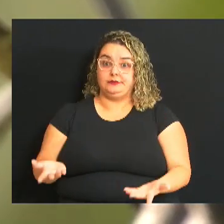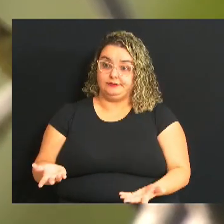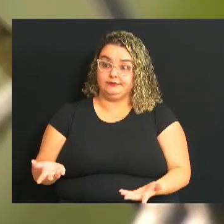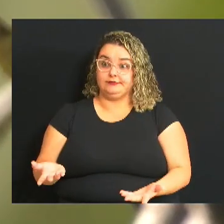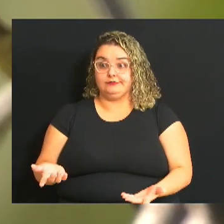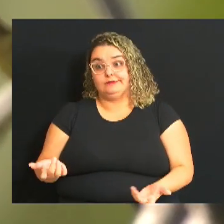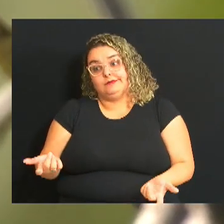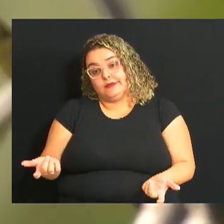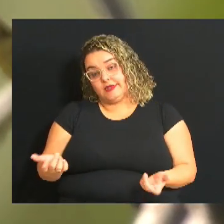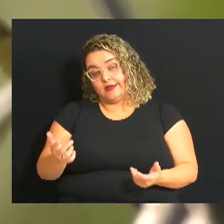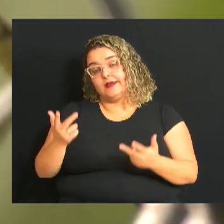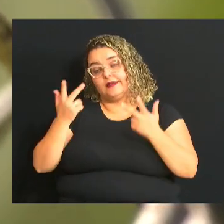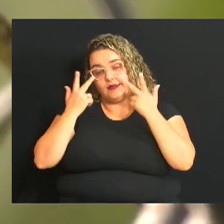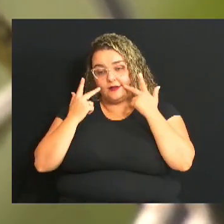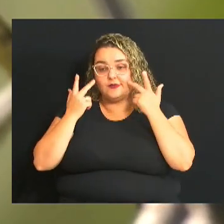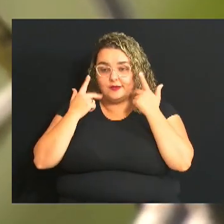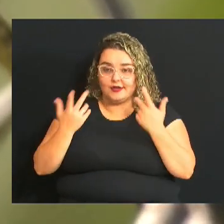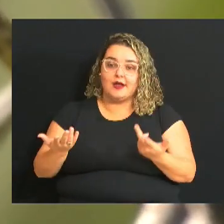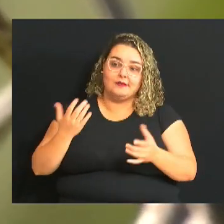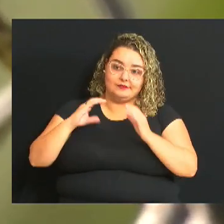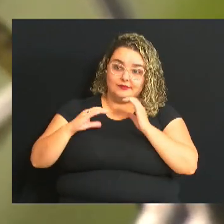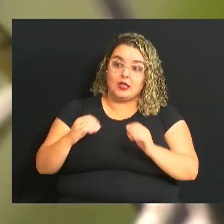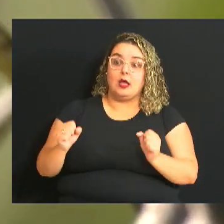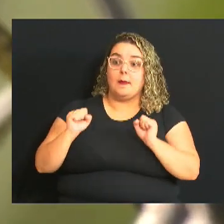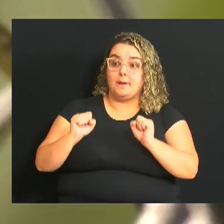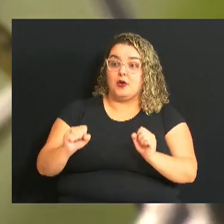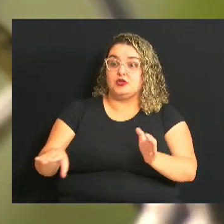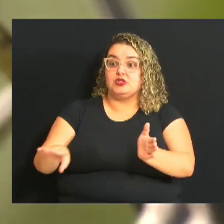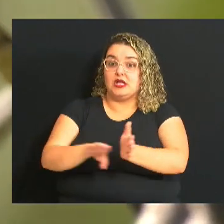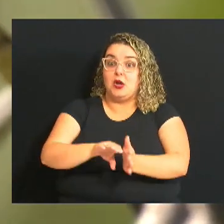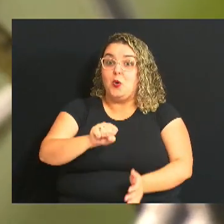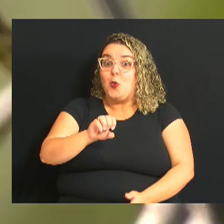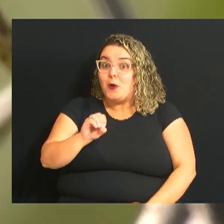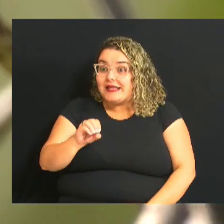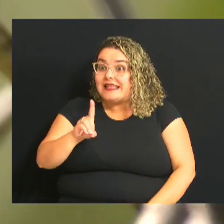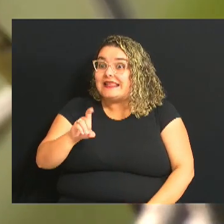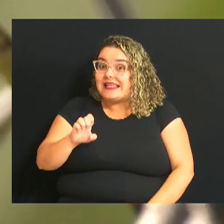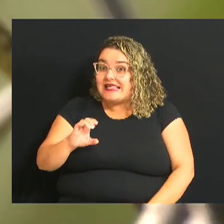menos. Toda a cantoria pode chegar a 80 decibéis.